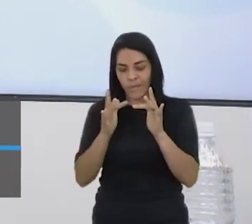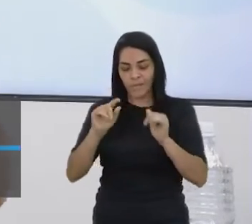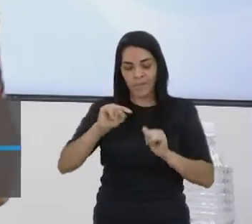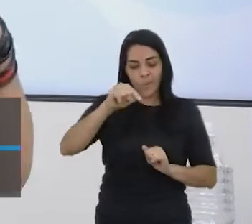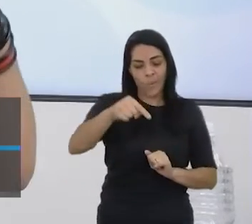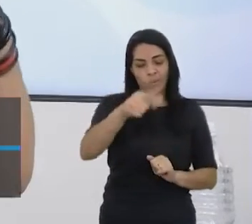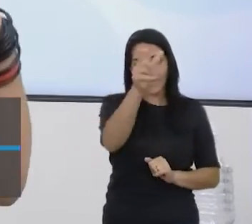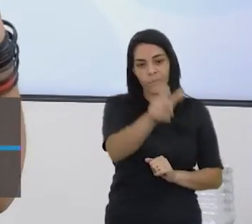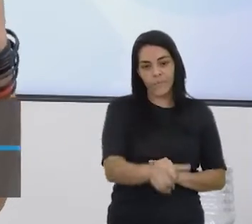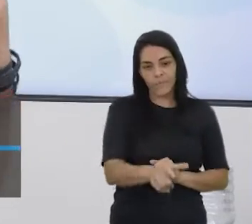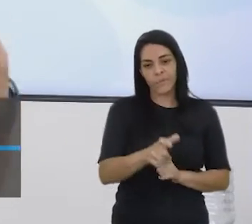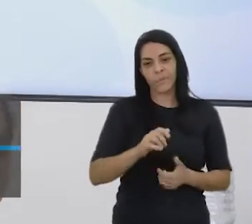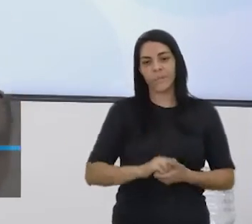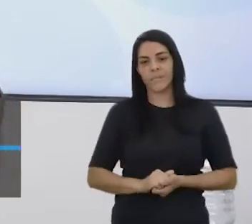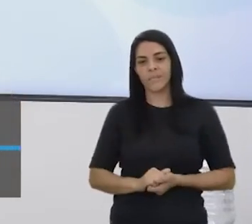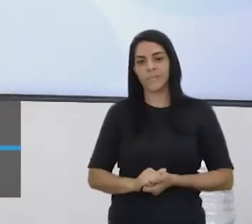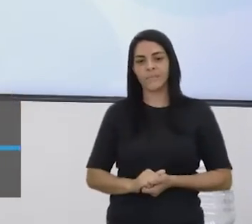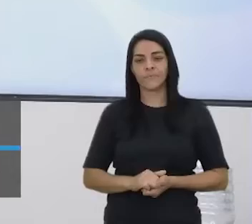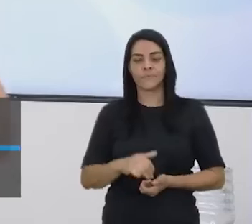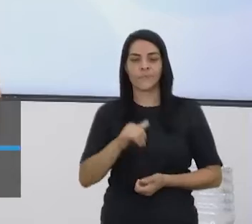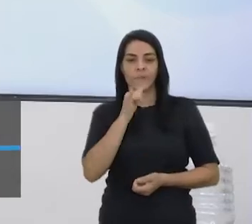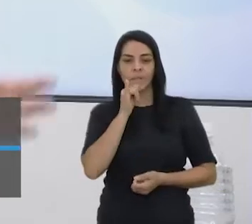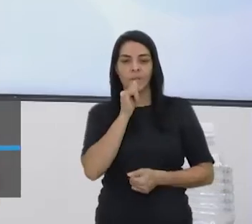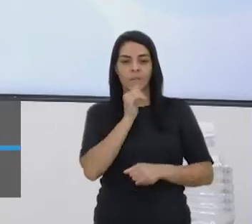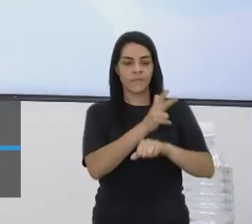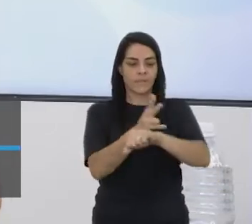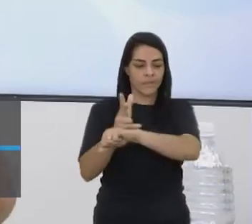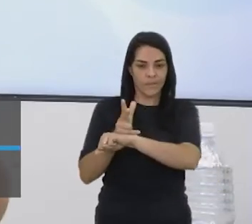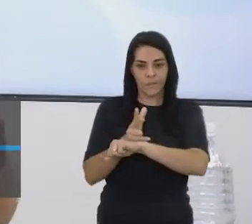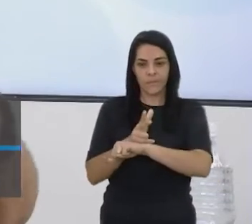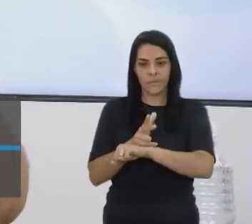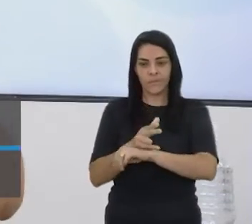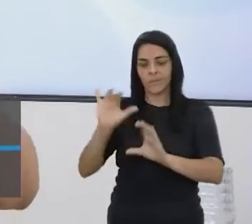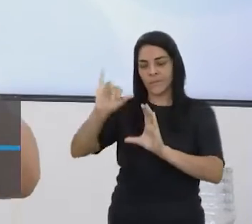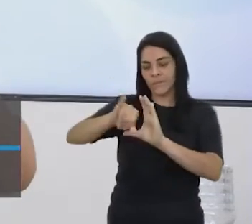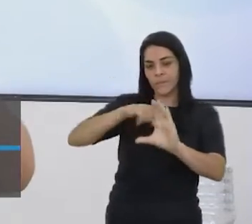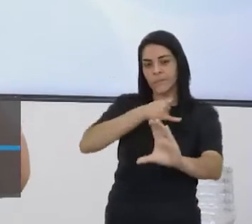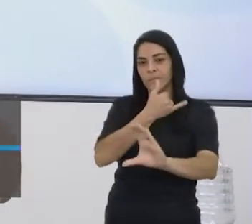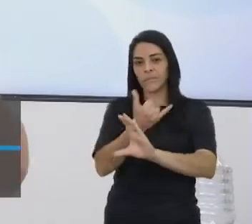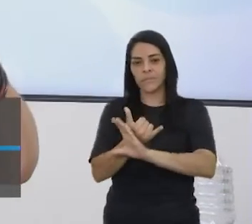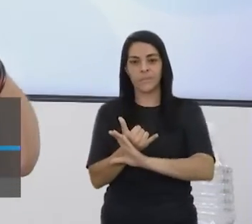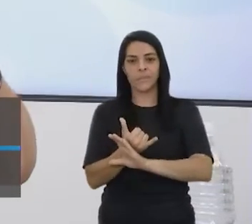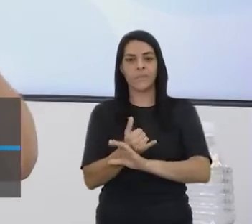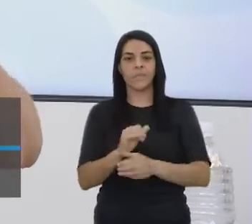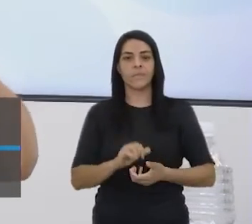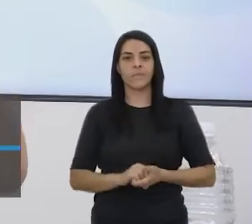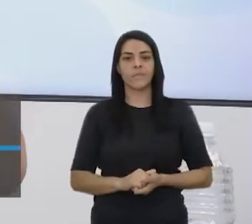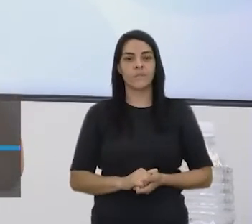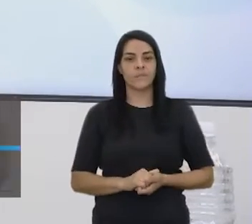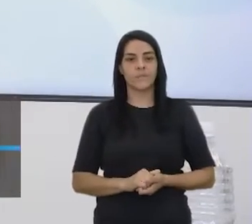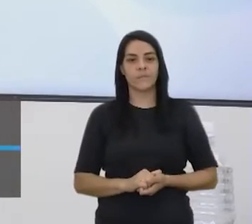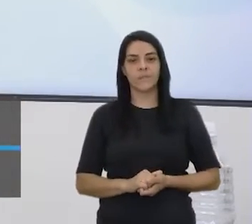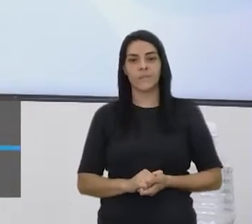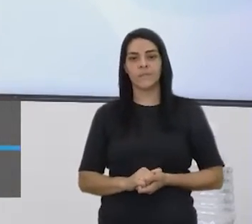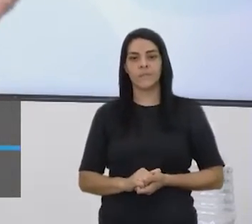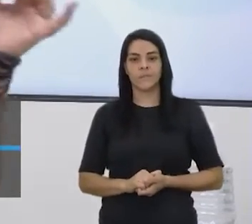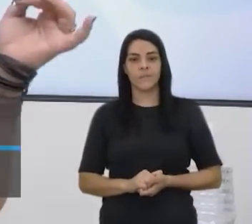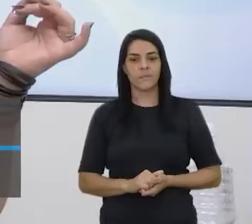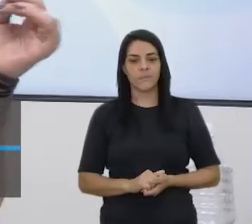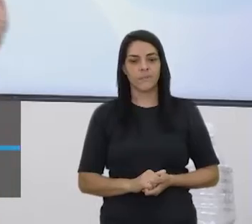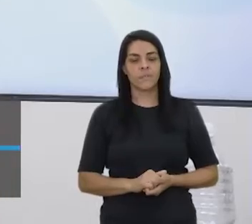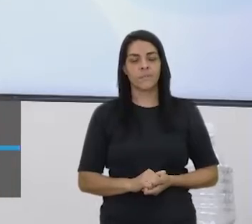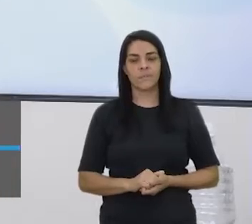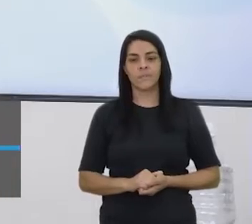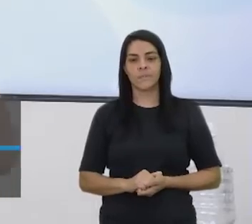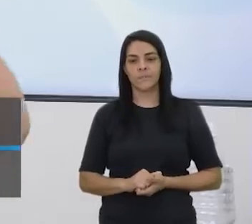então mesmo quando a gente assiste vídeo de rios YouTube é Tik Tok Tik Tok Eu sempre faço vai se tratar garoto que é a única coreografia